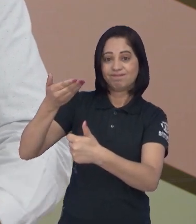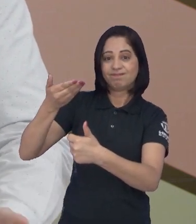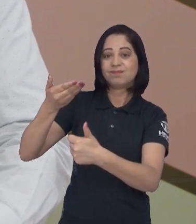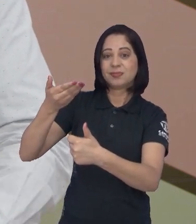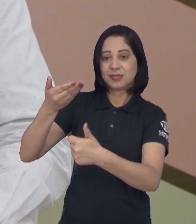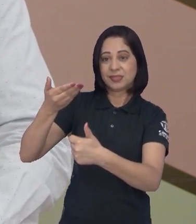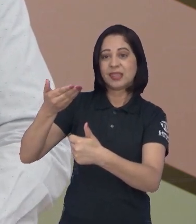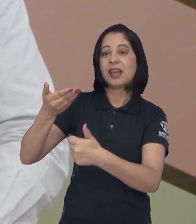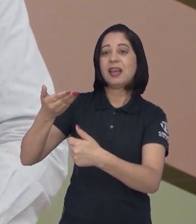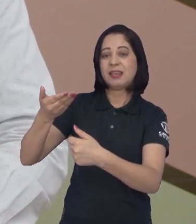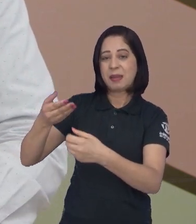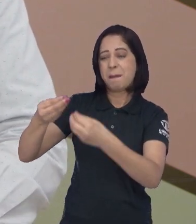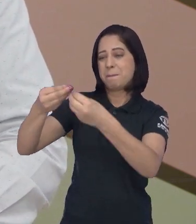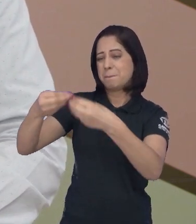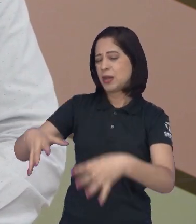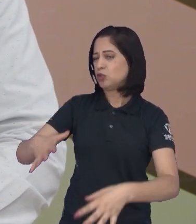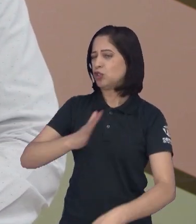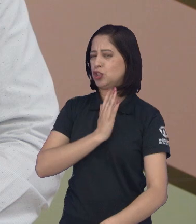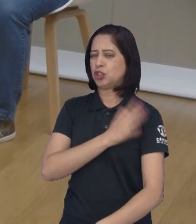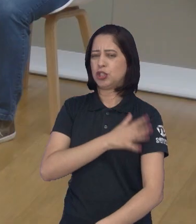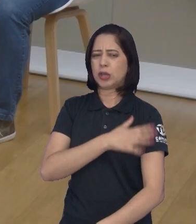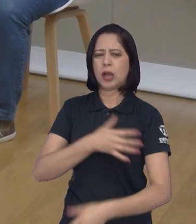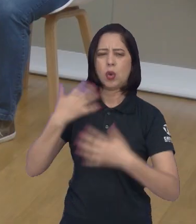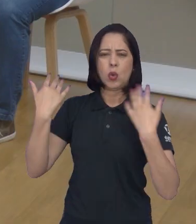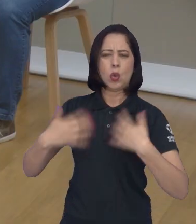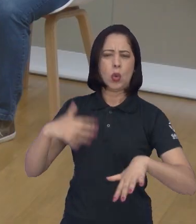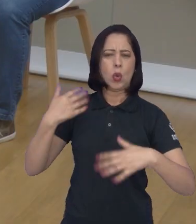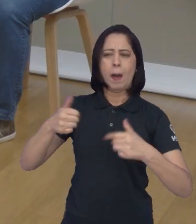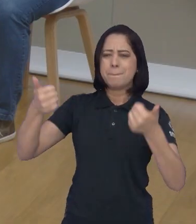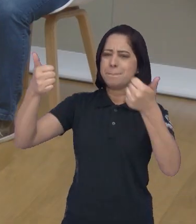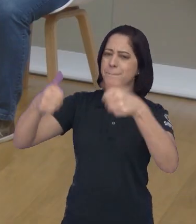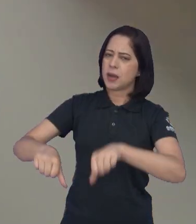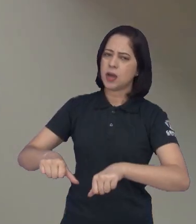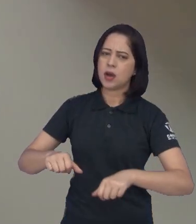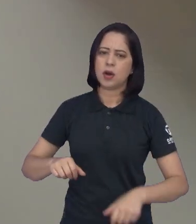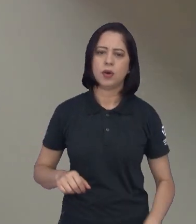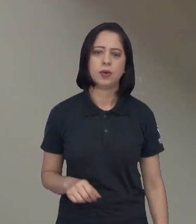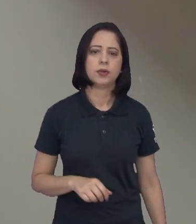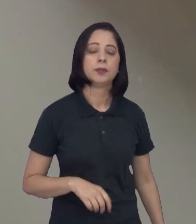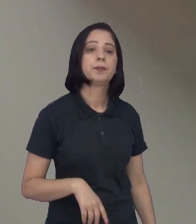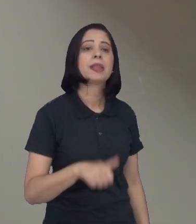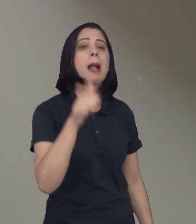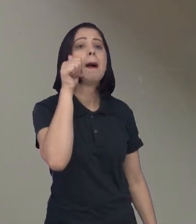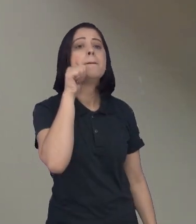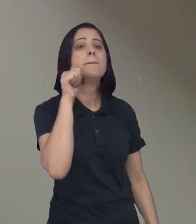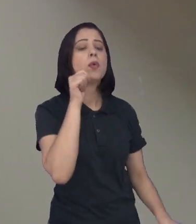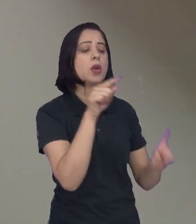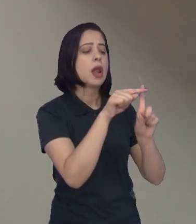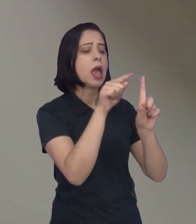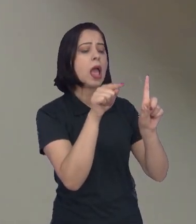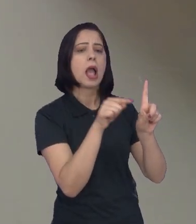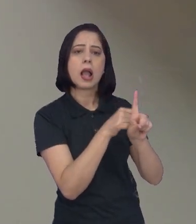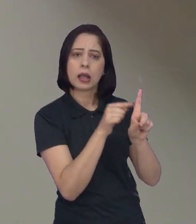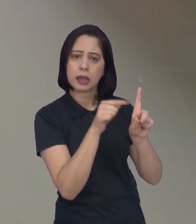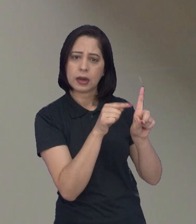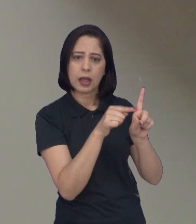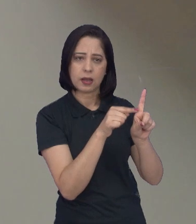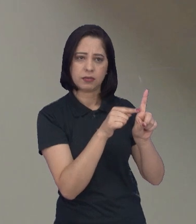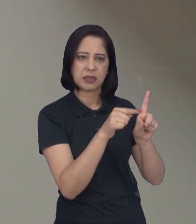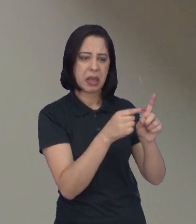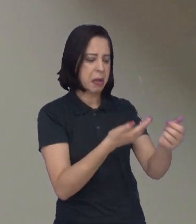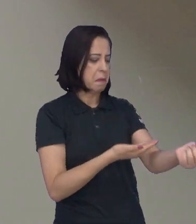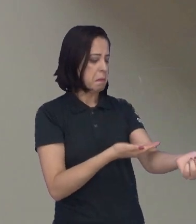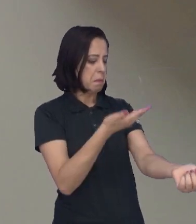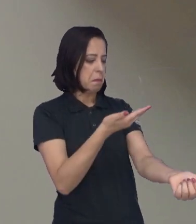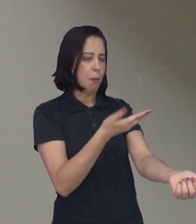para esse desfecho cardiovascular né poxa vida Doutor e as as gestantes Às vezes a mulher não tem pressão